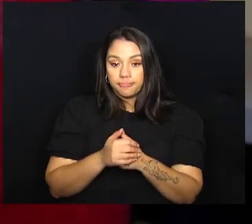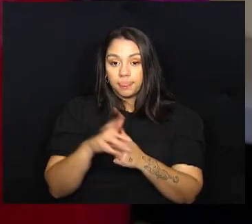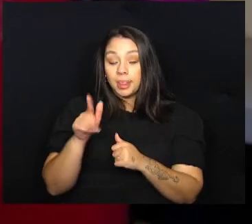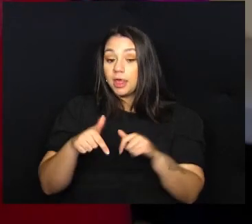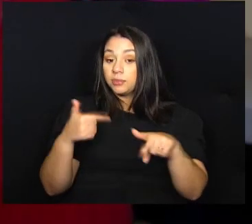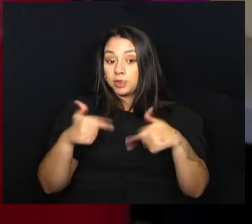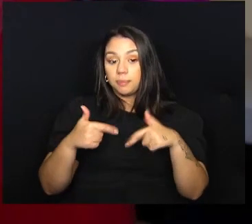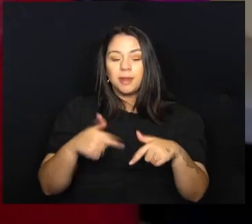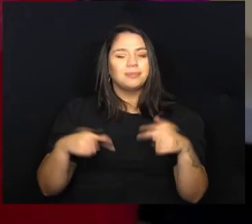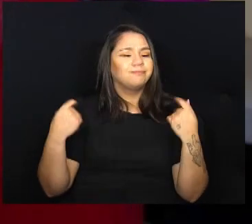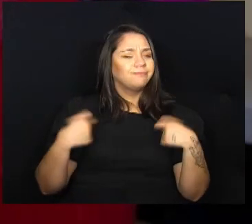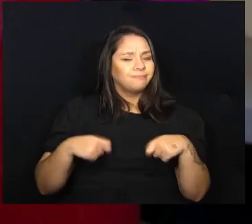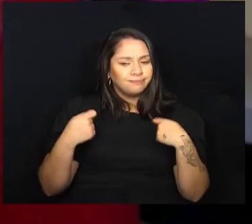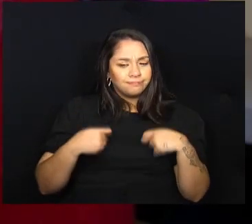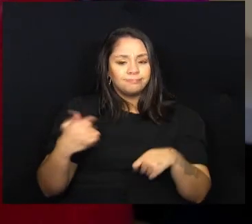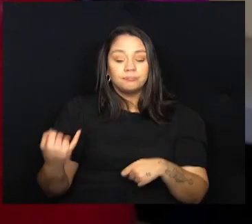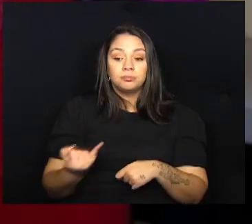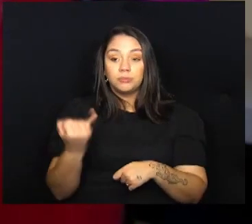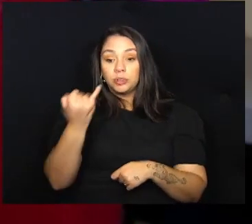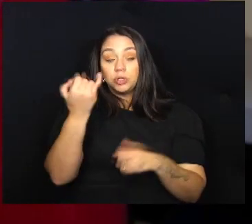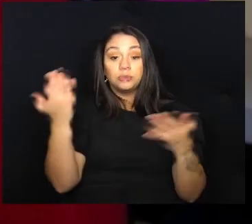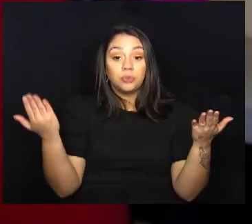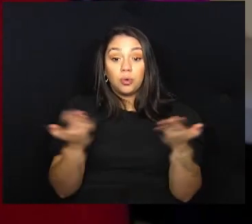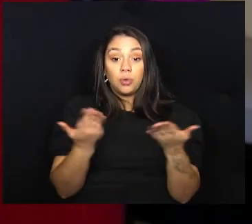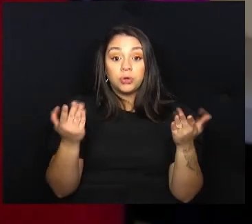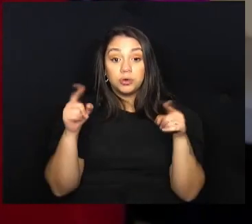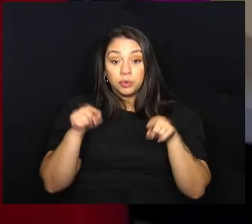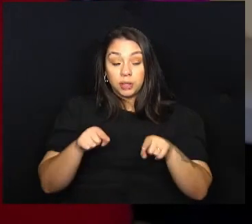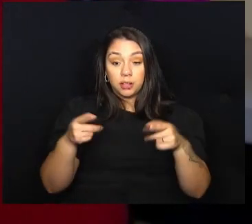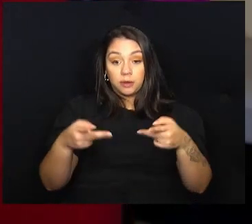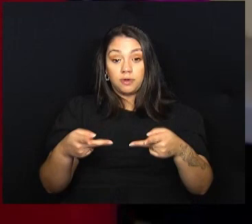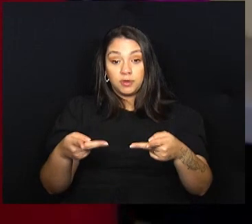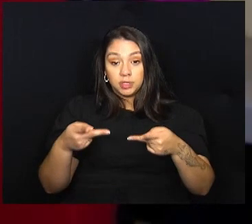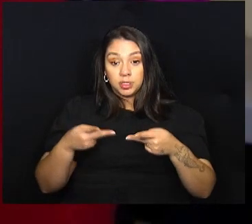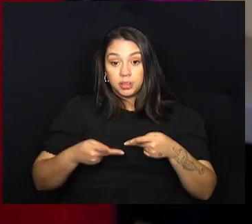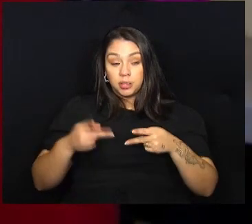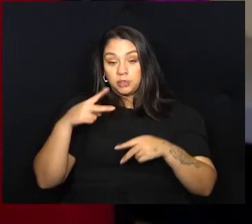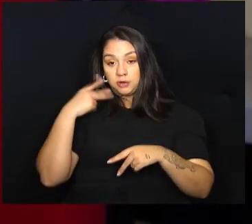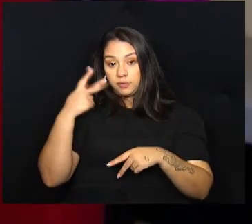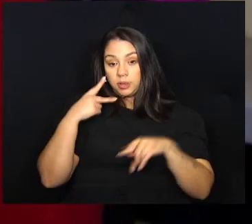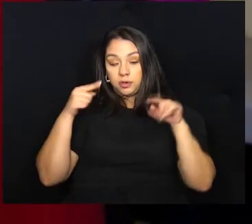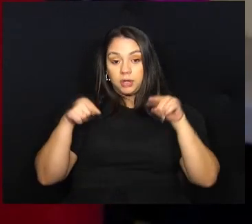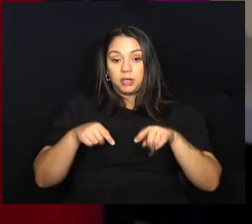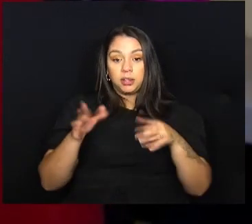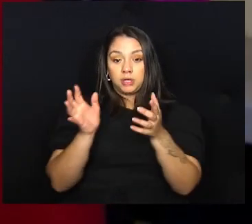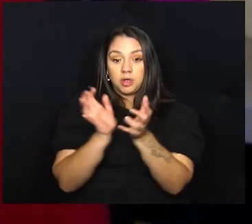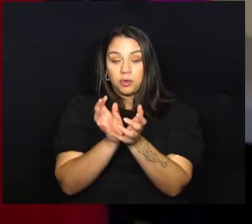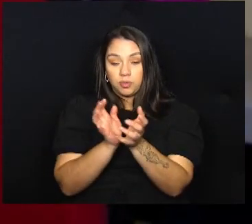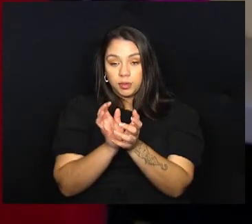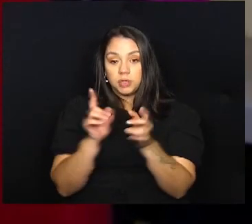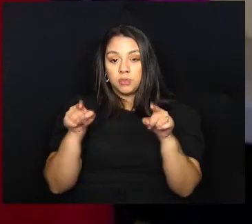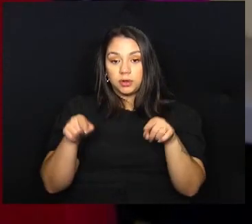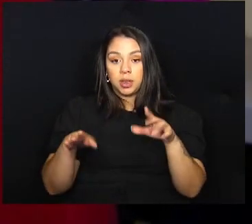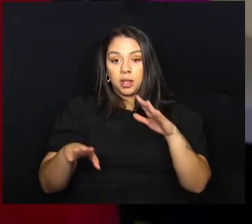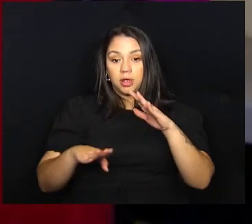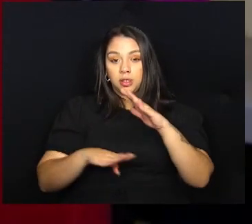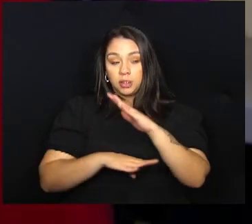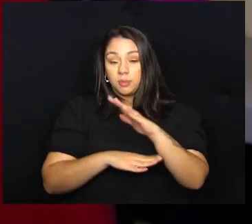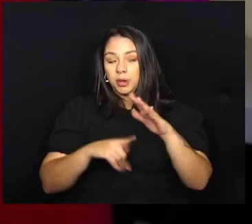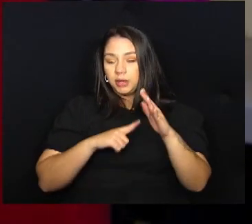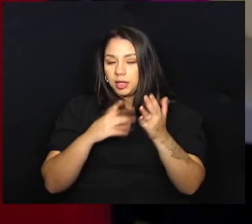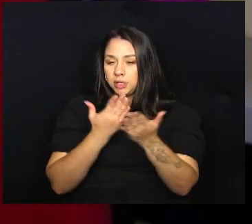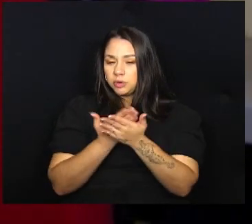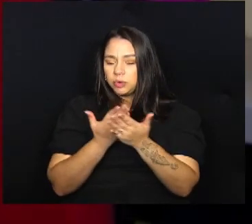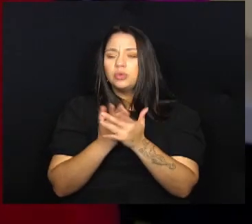para o município de Campinas. Nós estamos hoje aqui com a visita dos vereadores da comissão, da Câmara, que faz esse estudo do